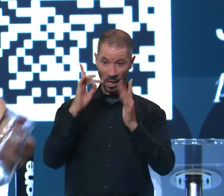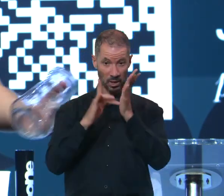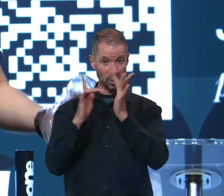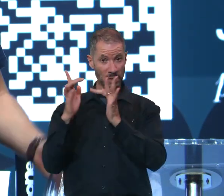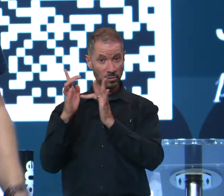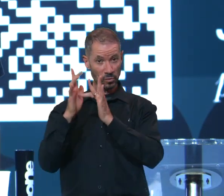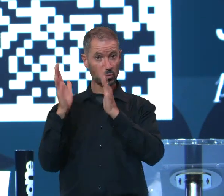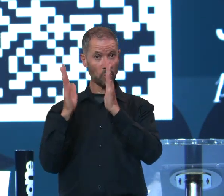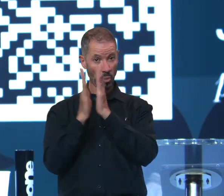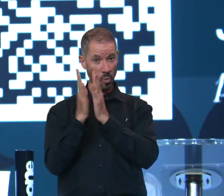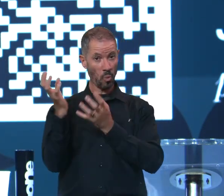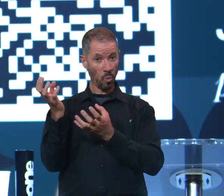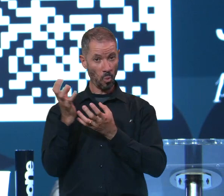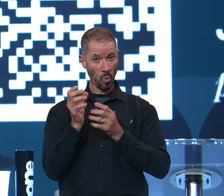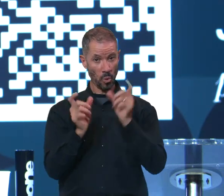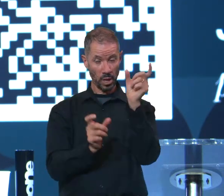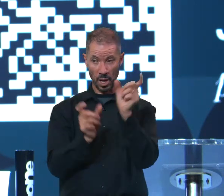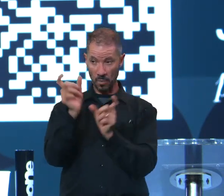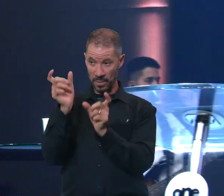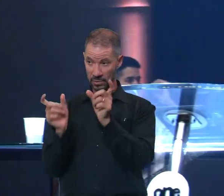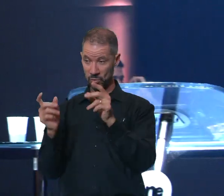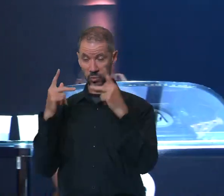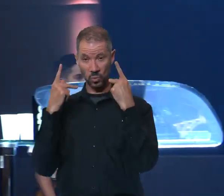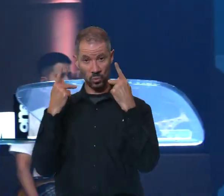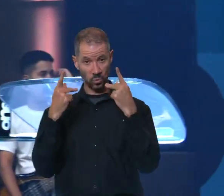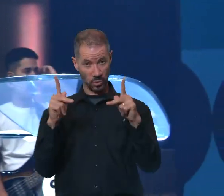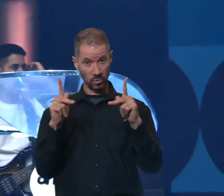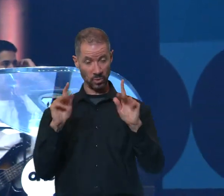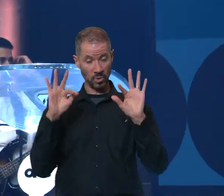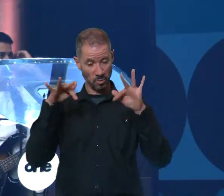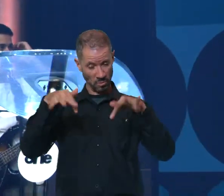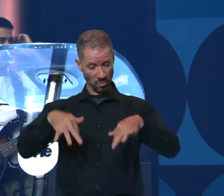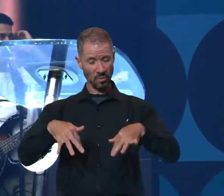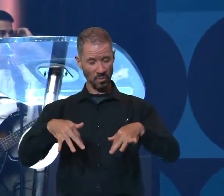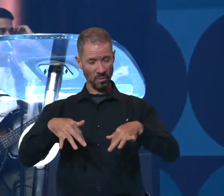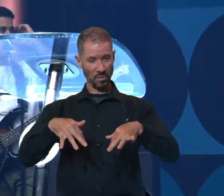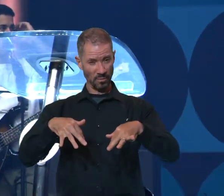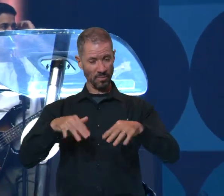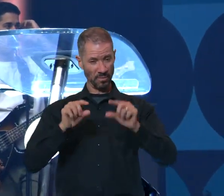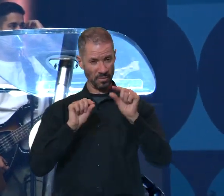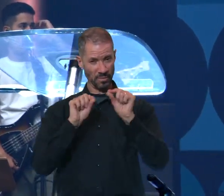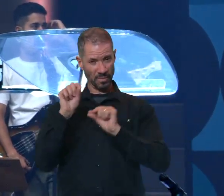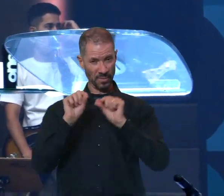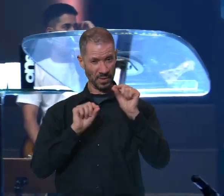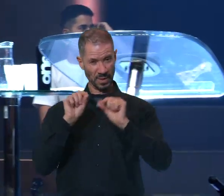Eu queria orar com pessoas hoje aqui, encerrando essa mensagem, dizendo que